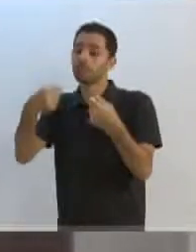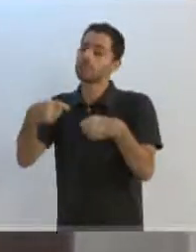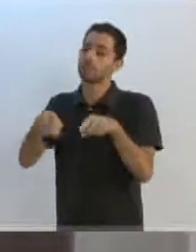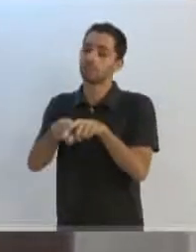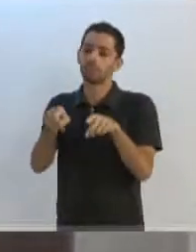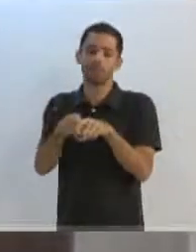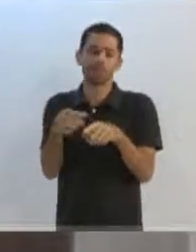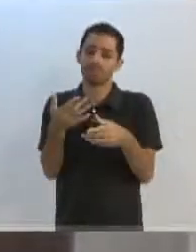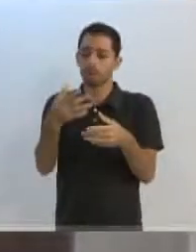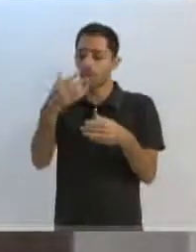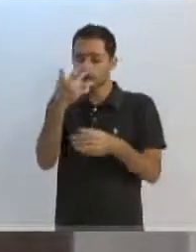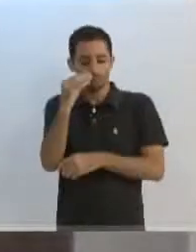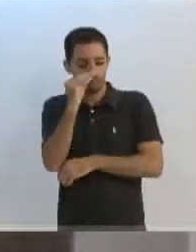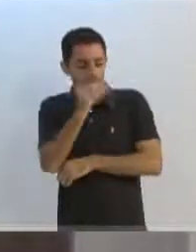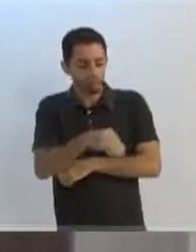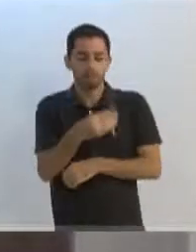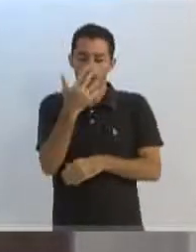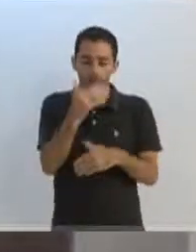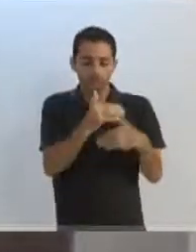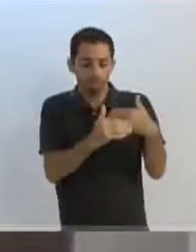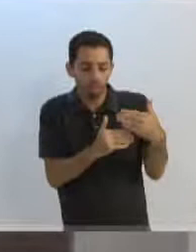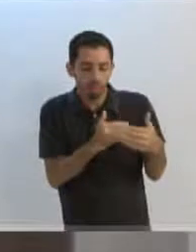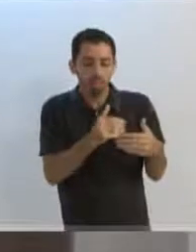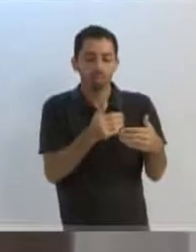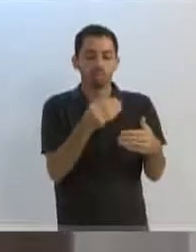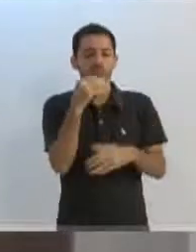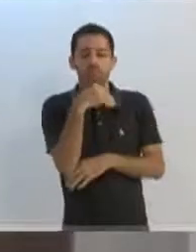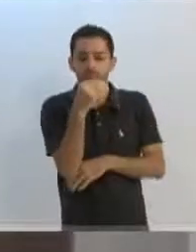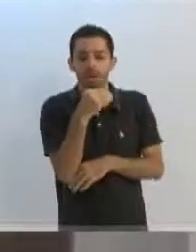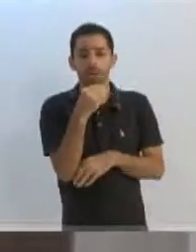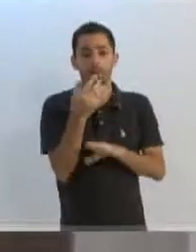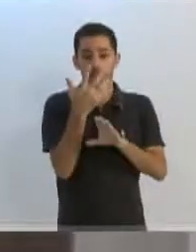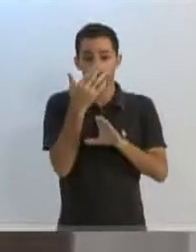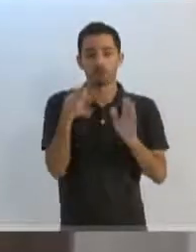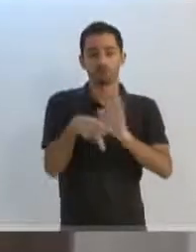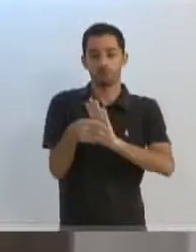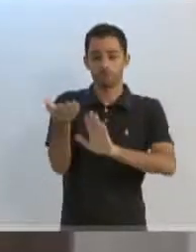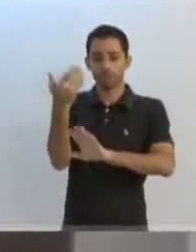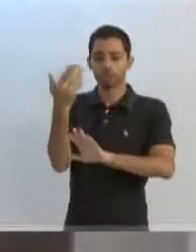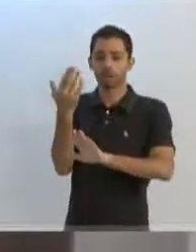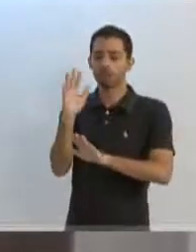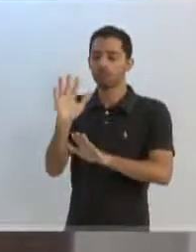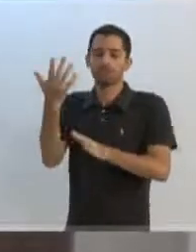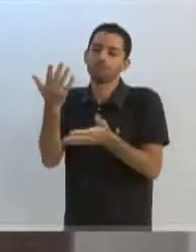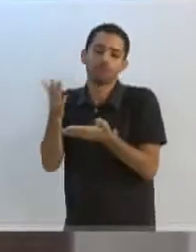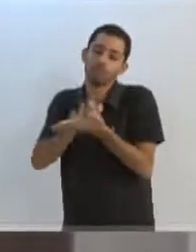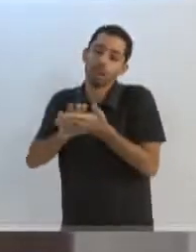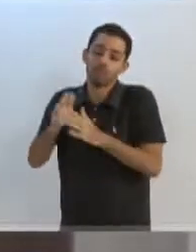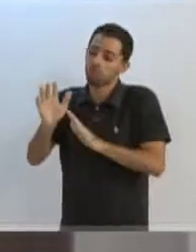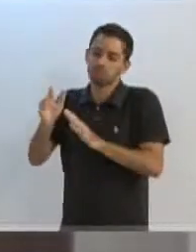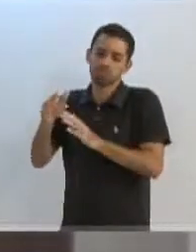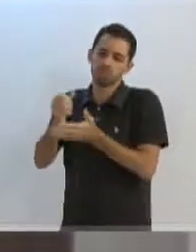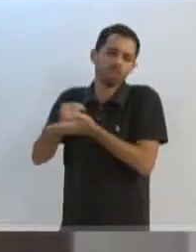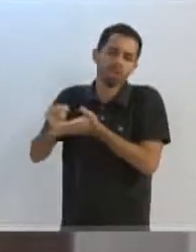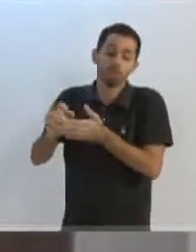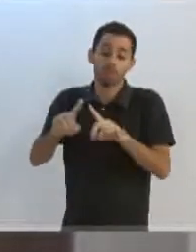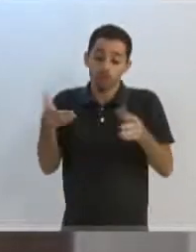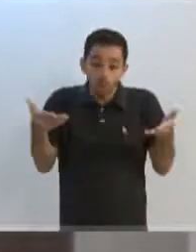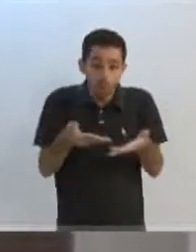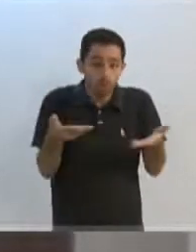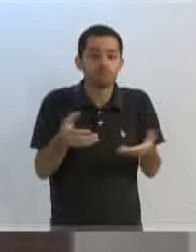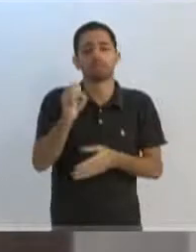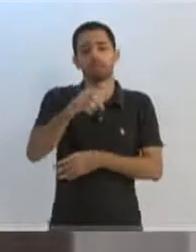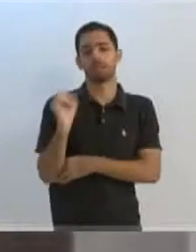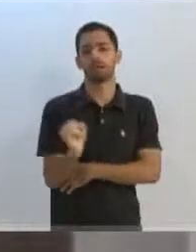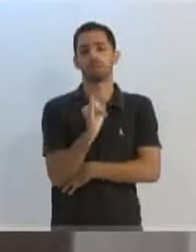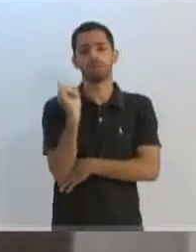continuar andando a passos lentos o que não se resolveu no passado operadores do povo não quer saber mas o que está fazendo no presente sim